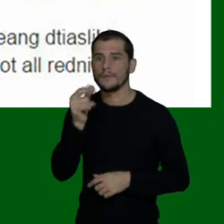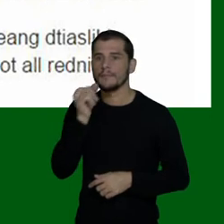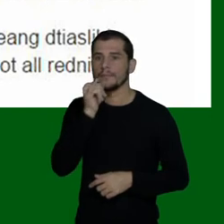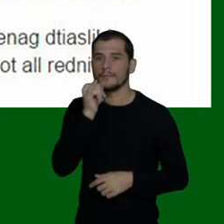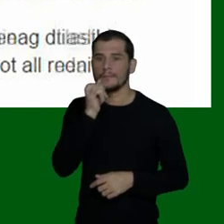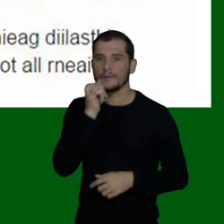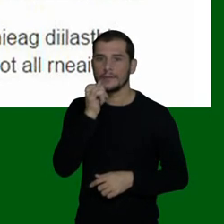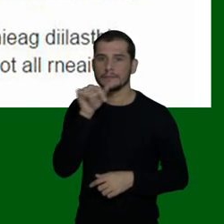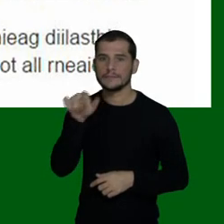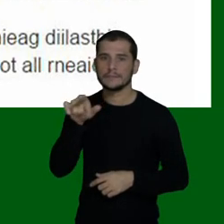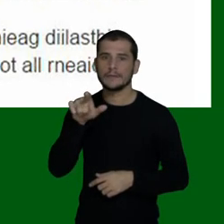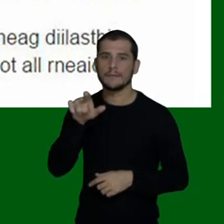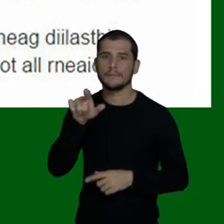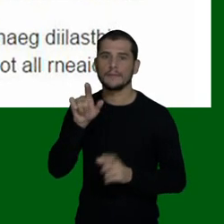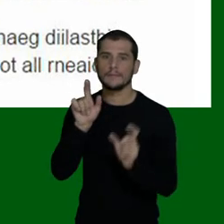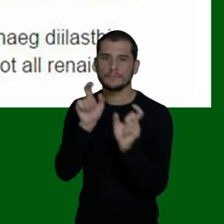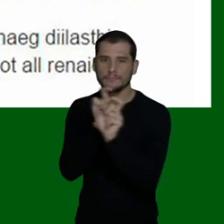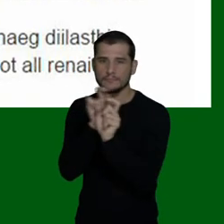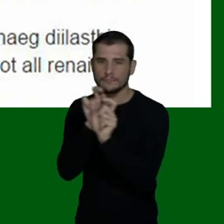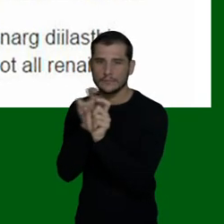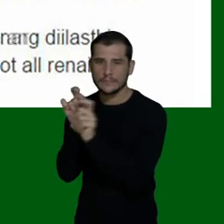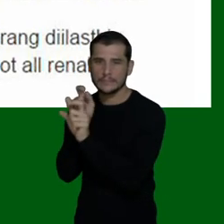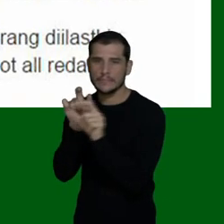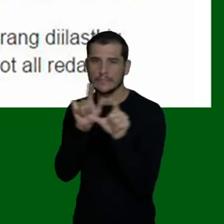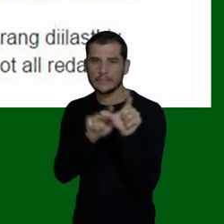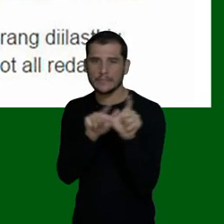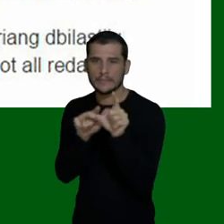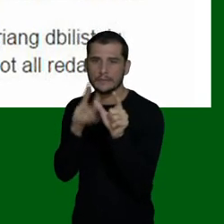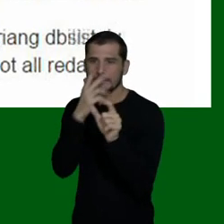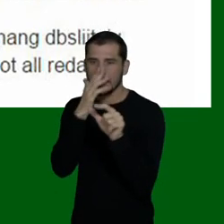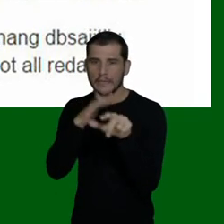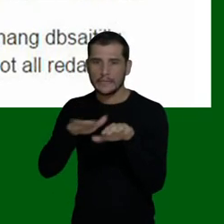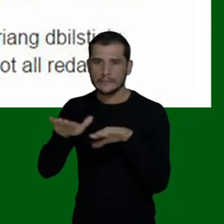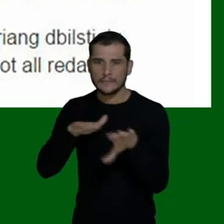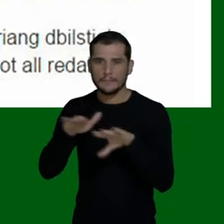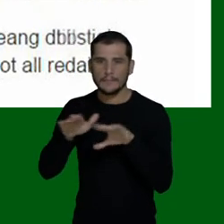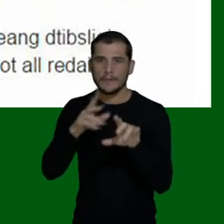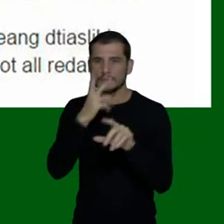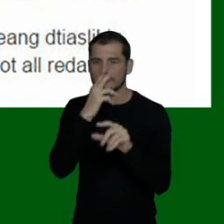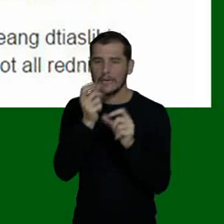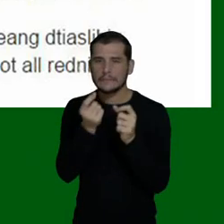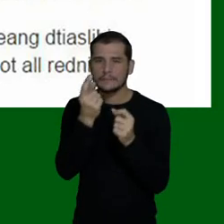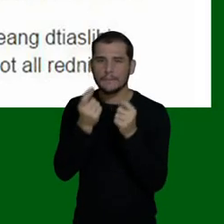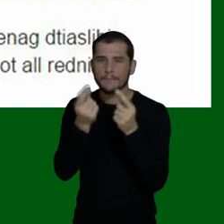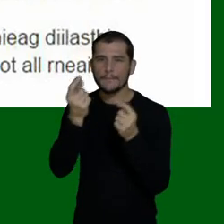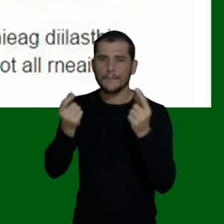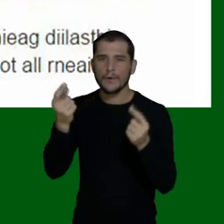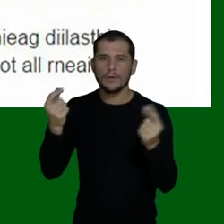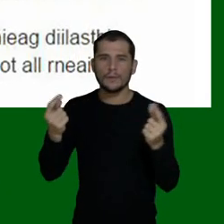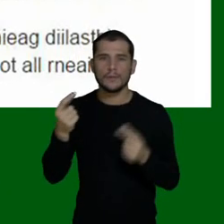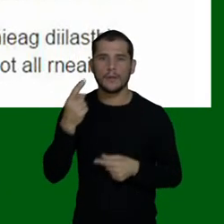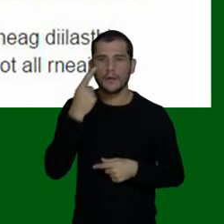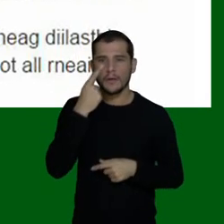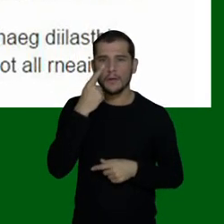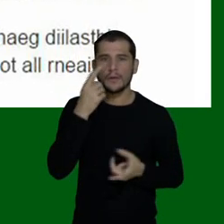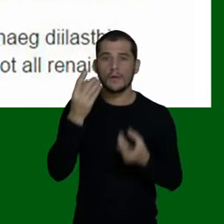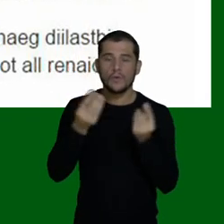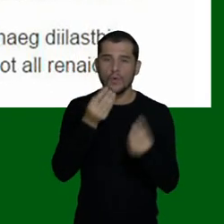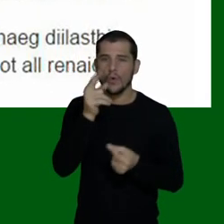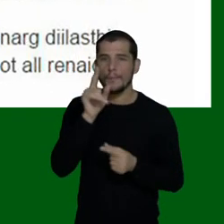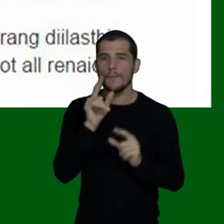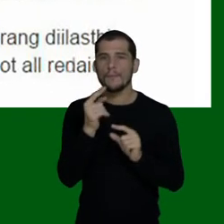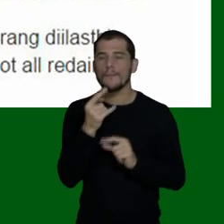disléxicos falam tinha as letras mexem as letras pulam e tem um exame por isso que a gente manda para médico